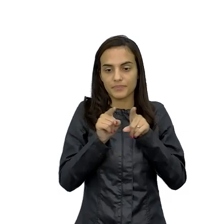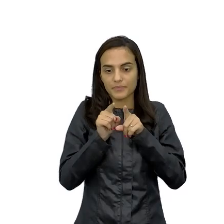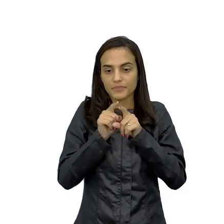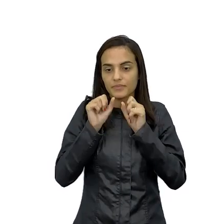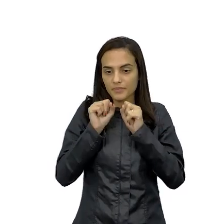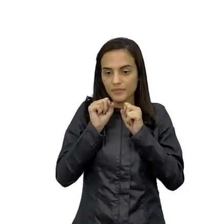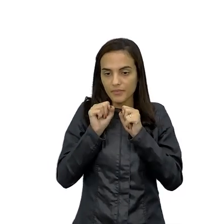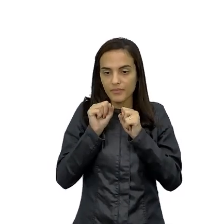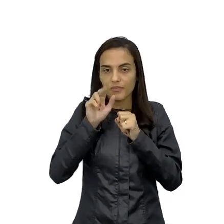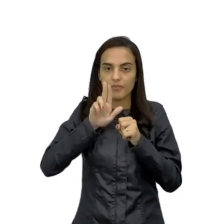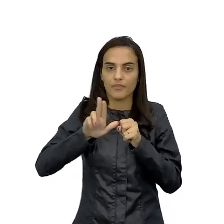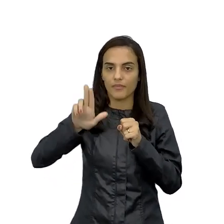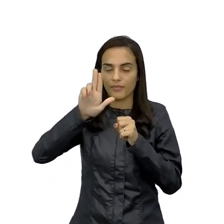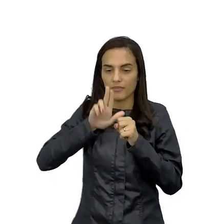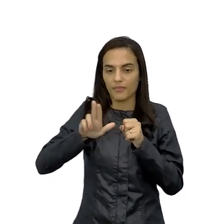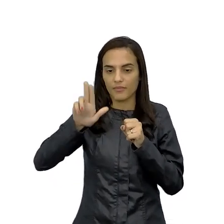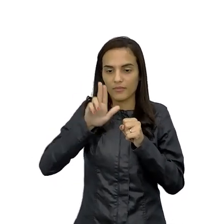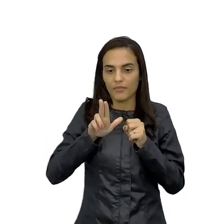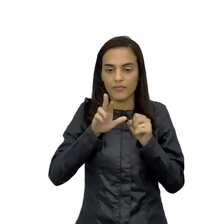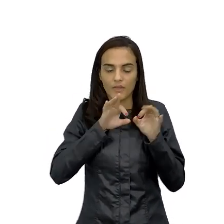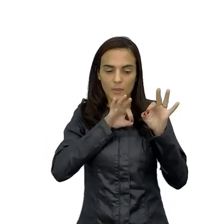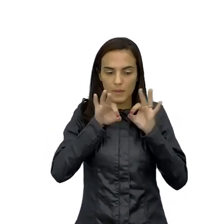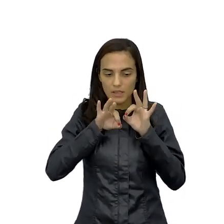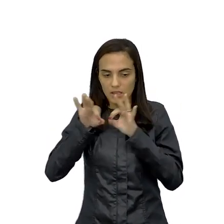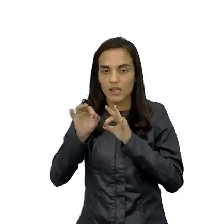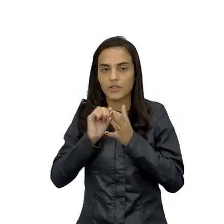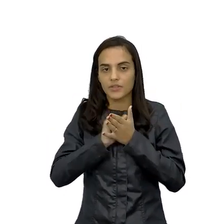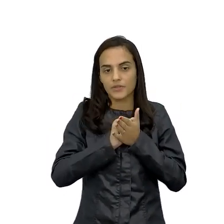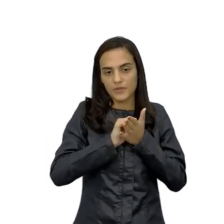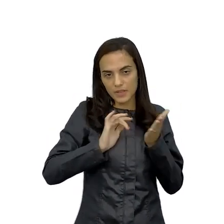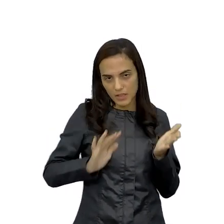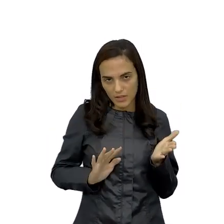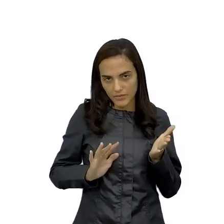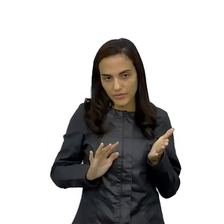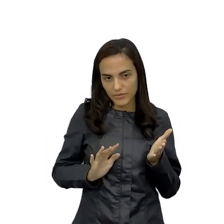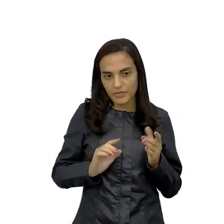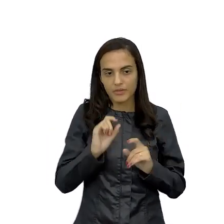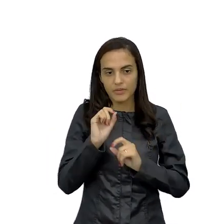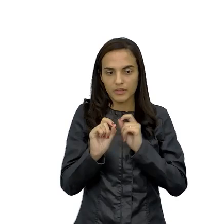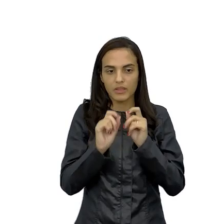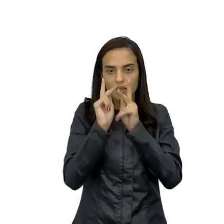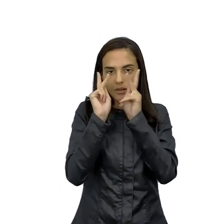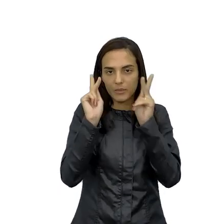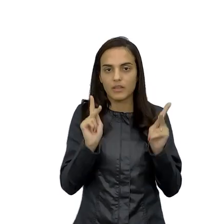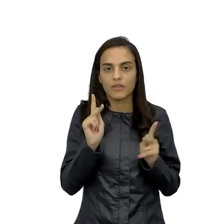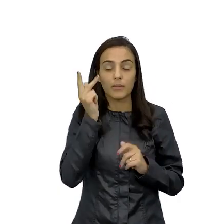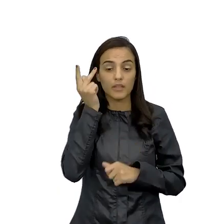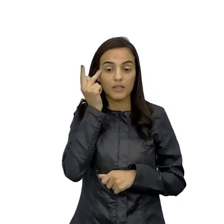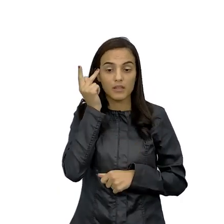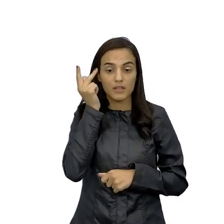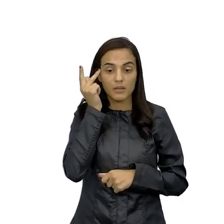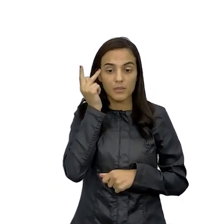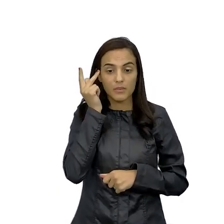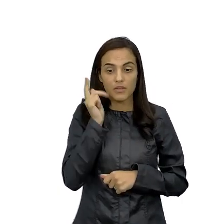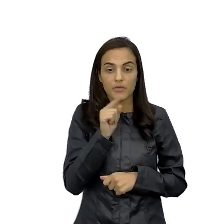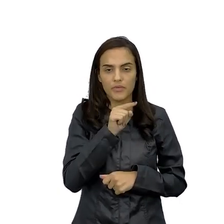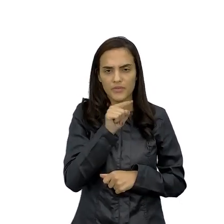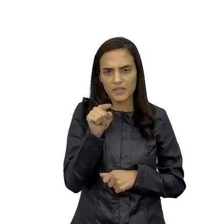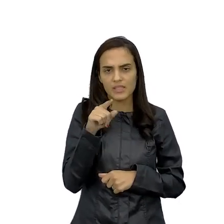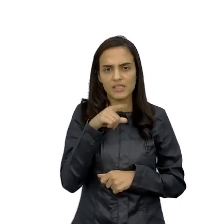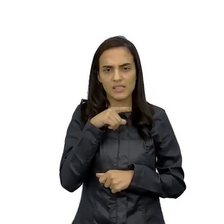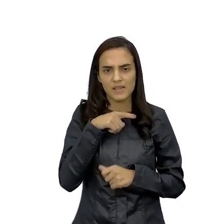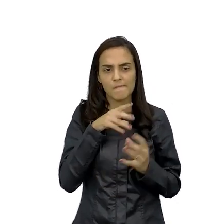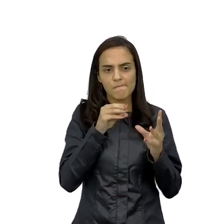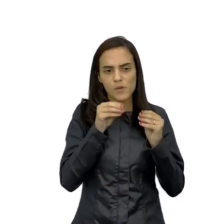podem utilizar no planejamento das atividades, que são os itens lá da plataforma São Paulo. Então, vocês têm